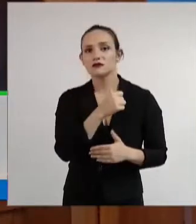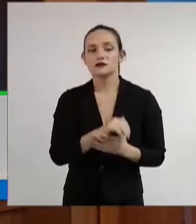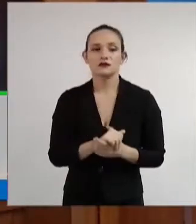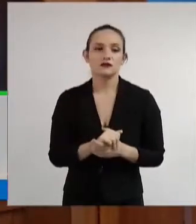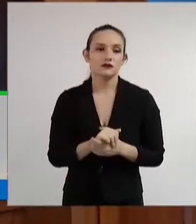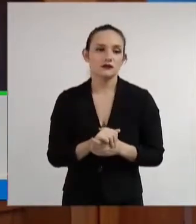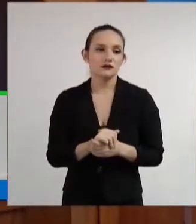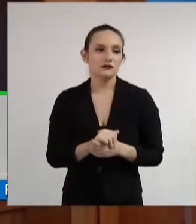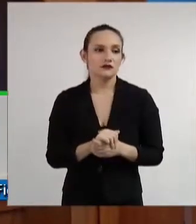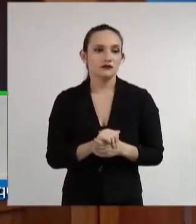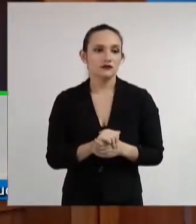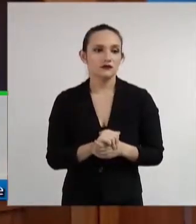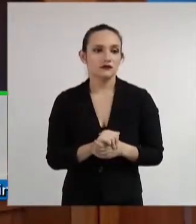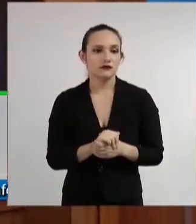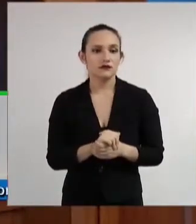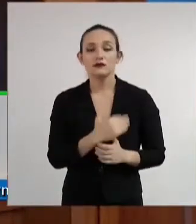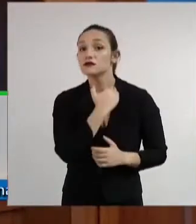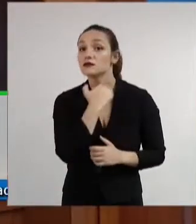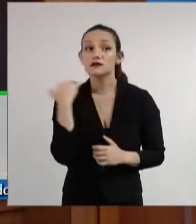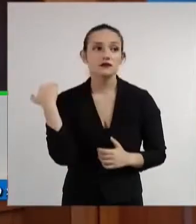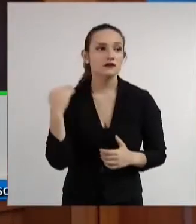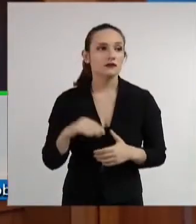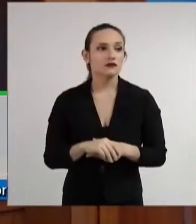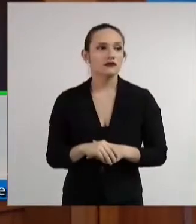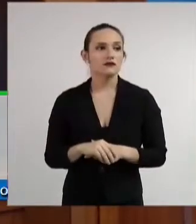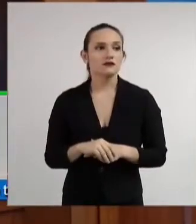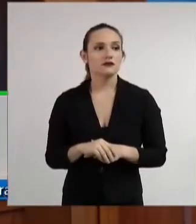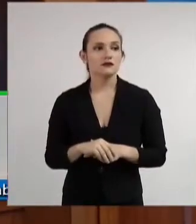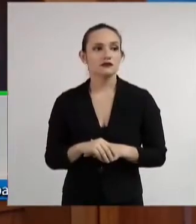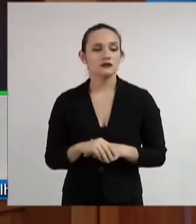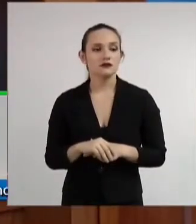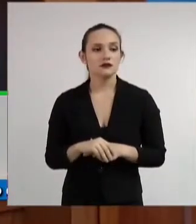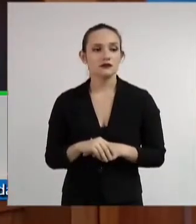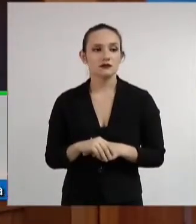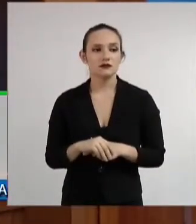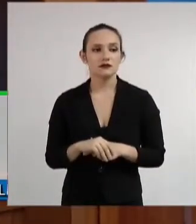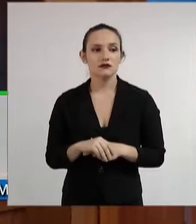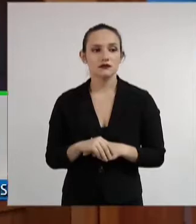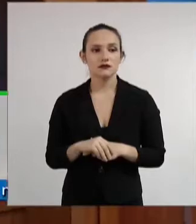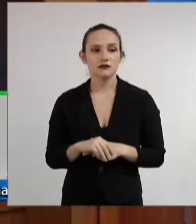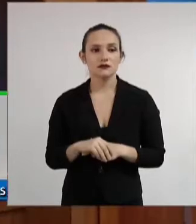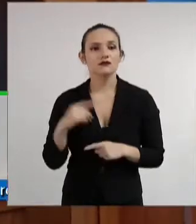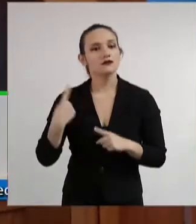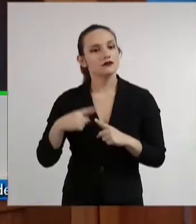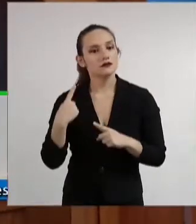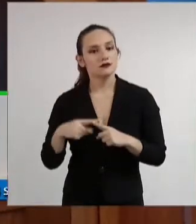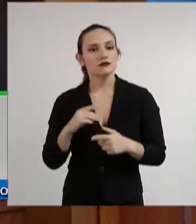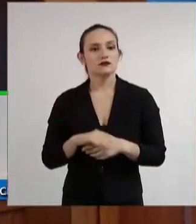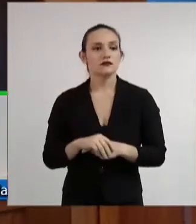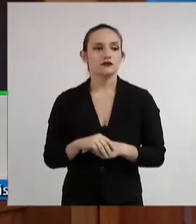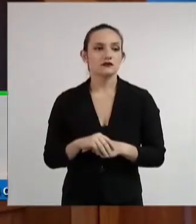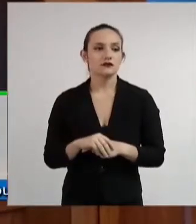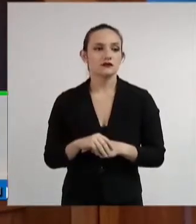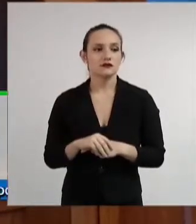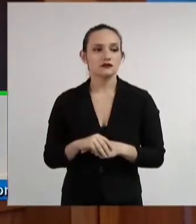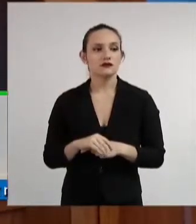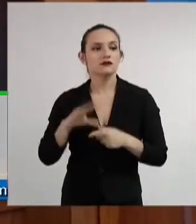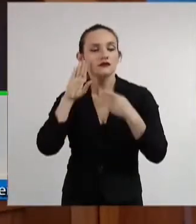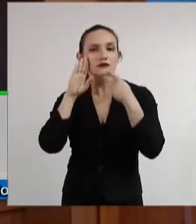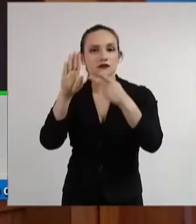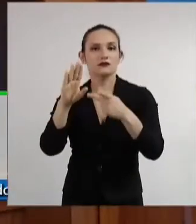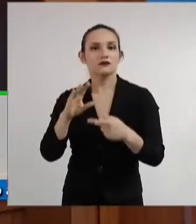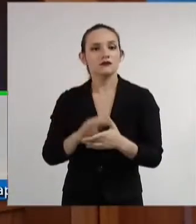perderam, deputada Mara, suas vidas por aqueles que fizeram um juramento